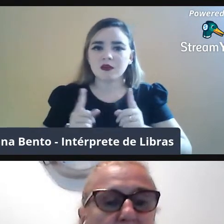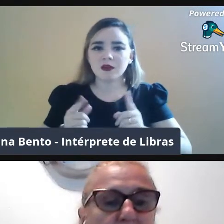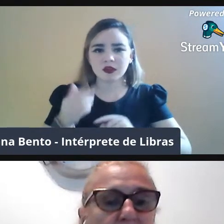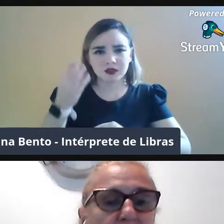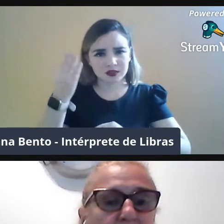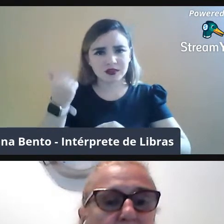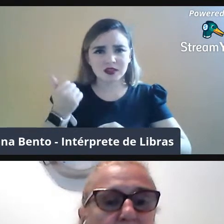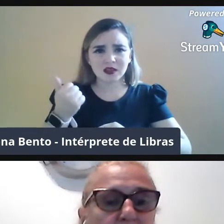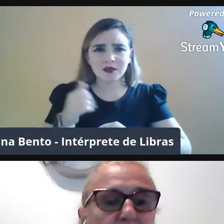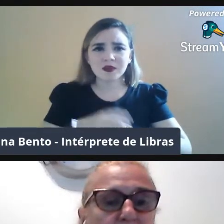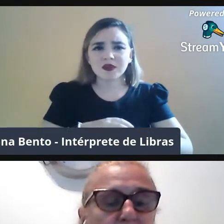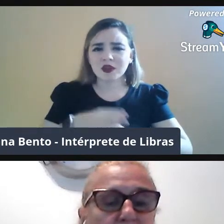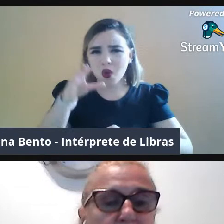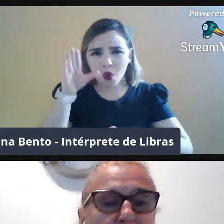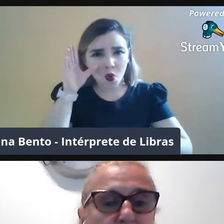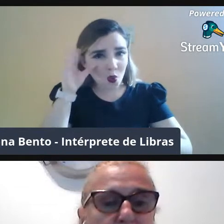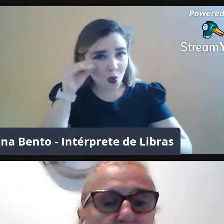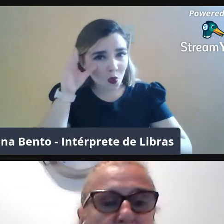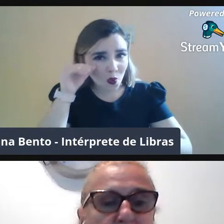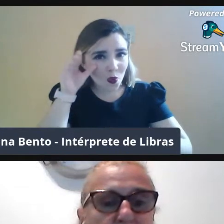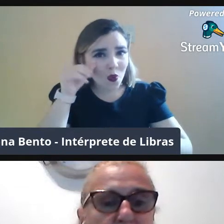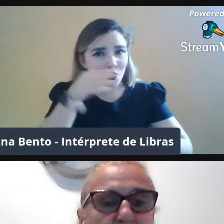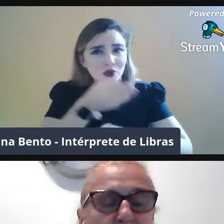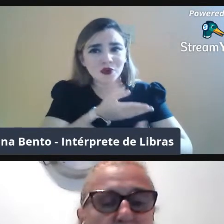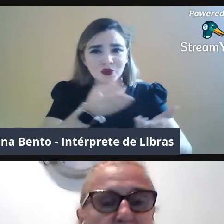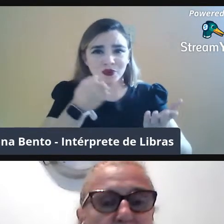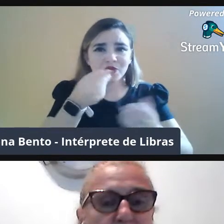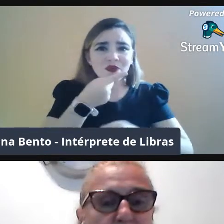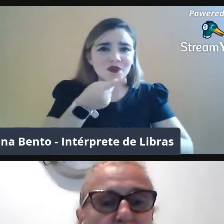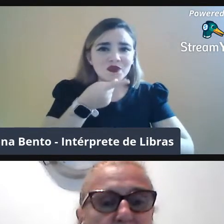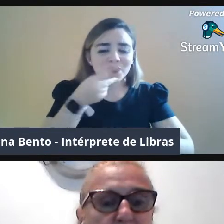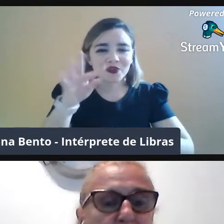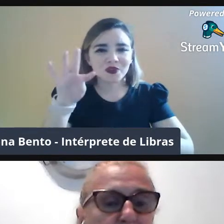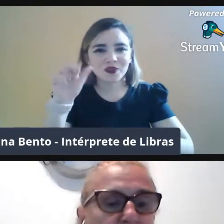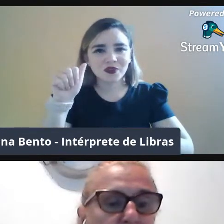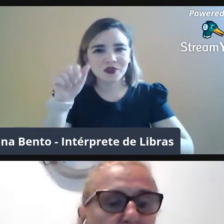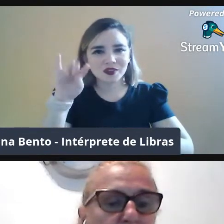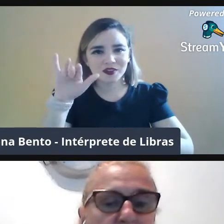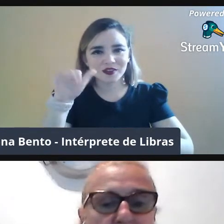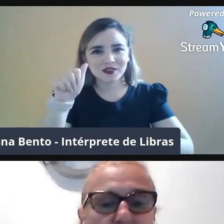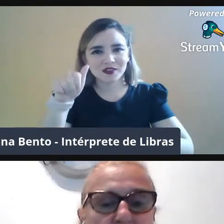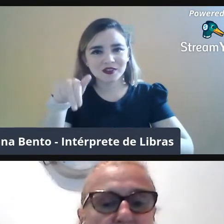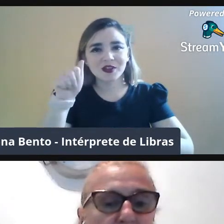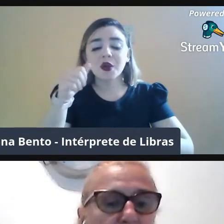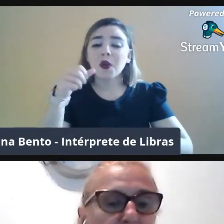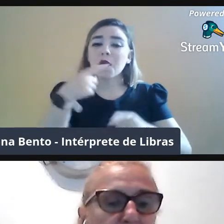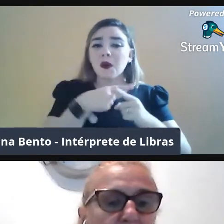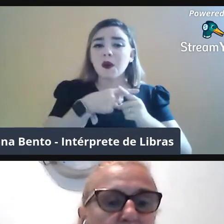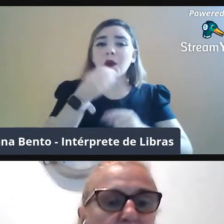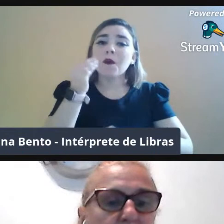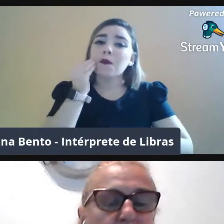muito curioso o que você falou, Tatiana, porque assim mostra que as pessoas podem